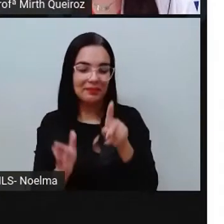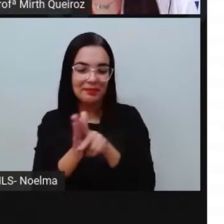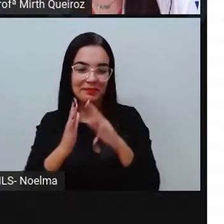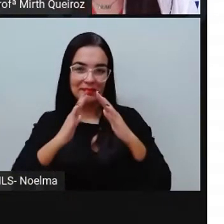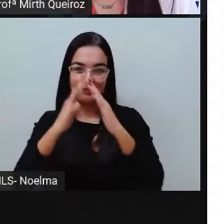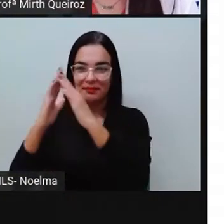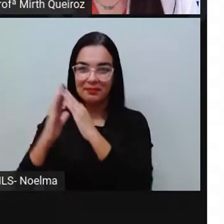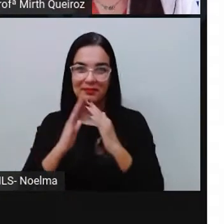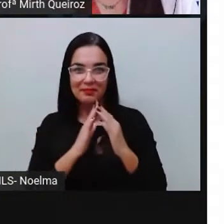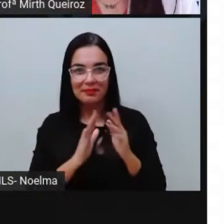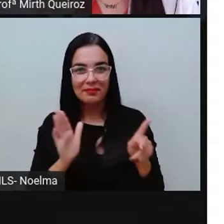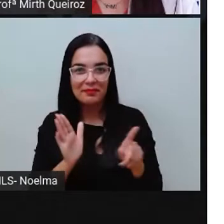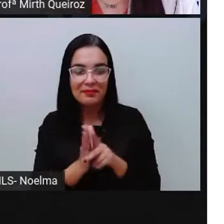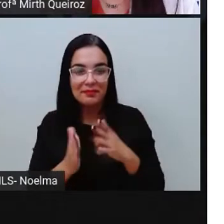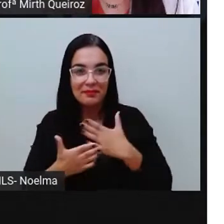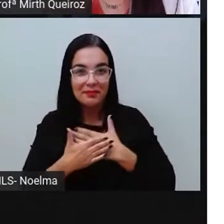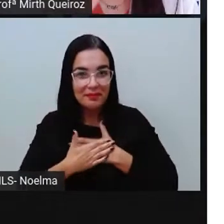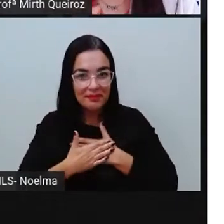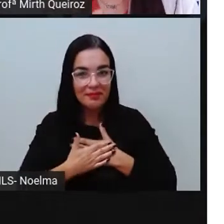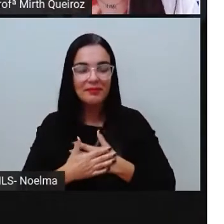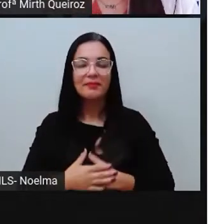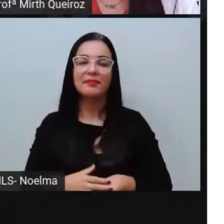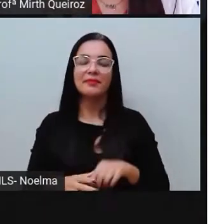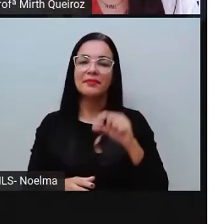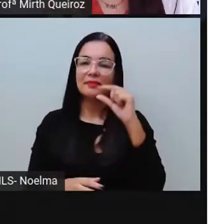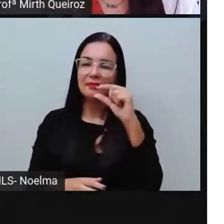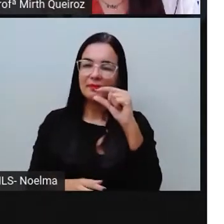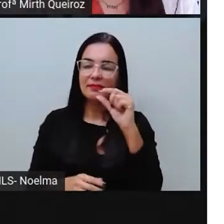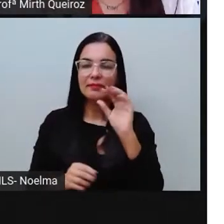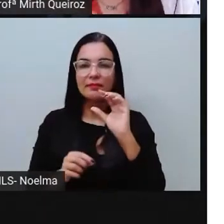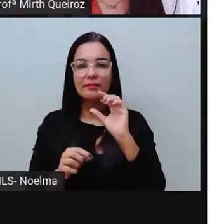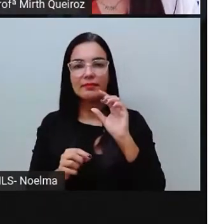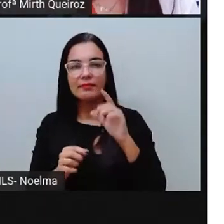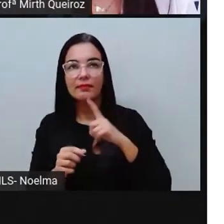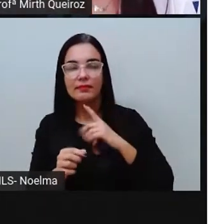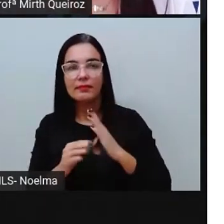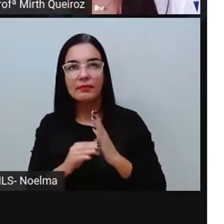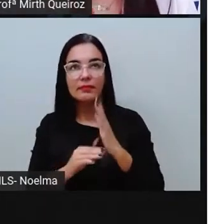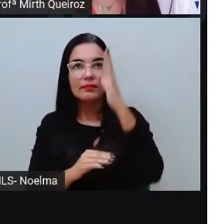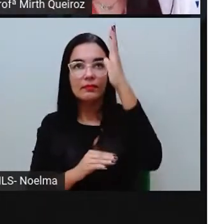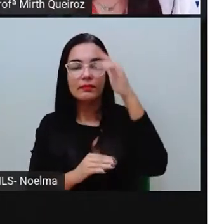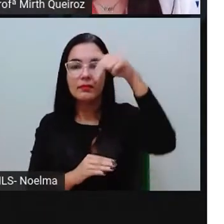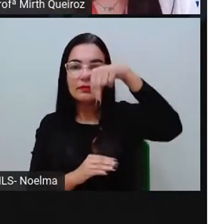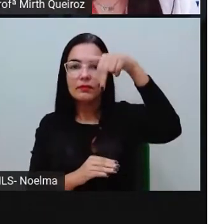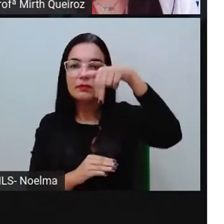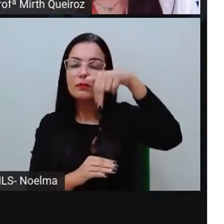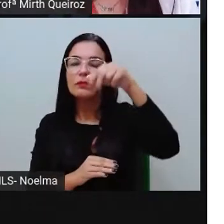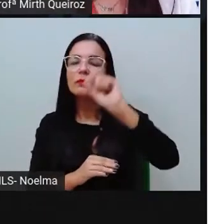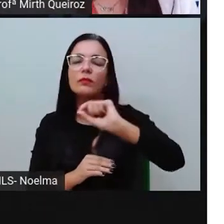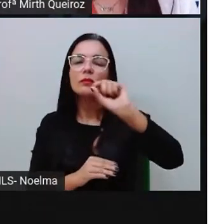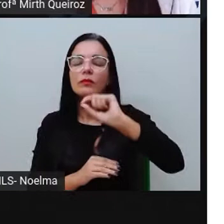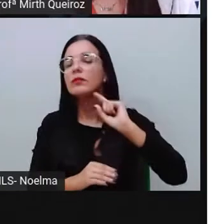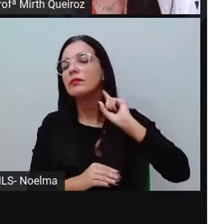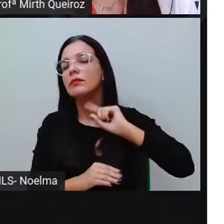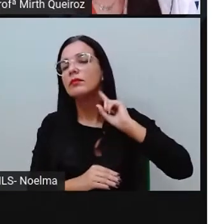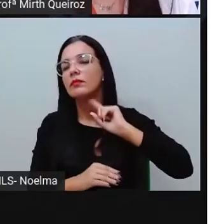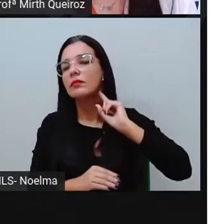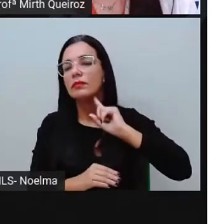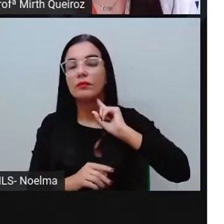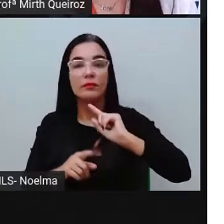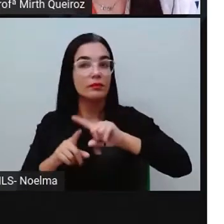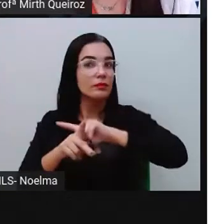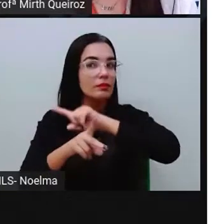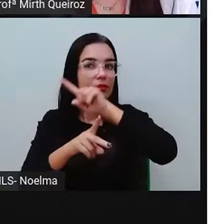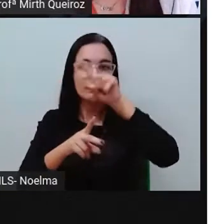Nordeste. Ele só vai pegar um pouquinho aí do extremo norte de Minas Gerais. O restante aí